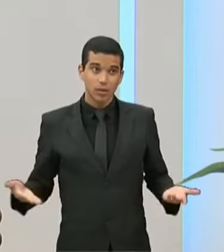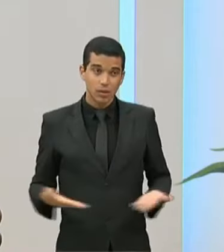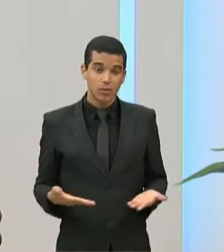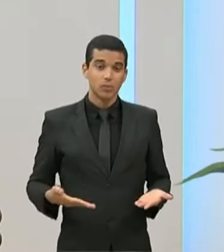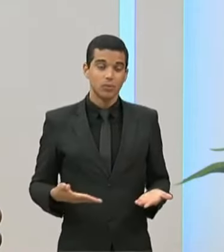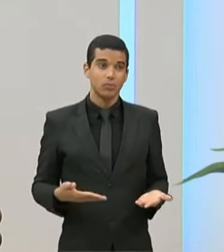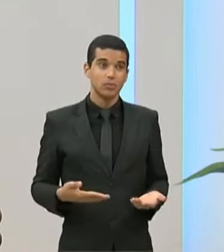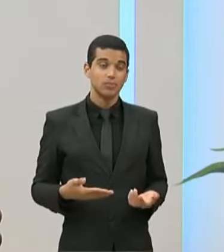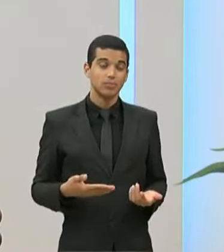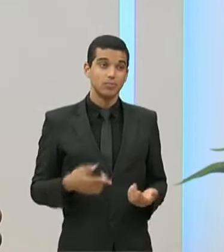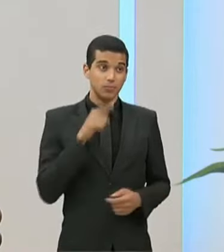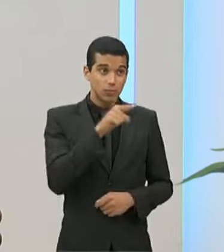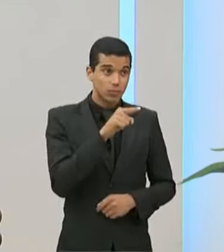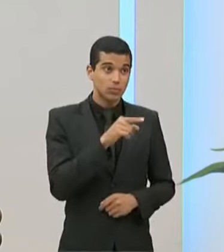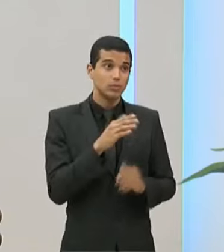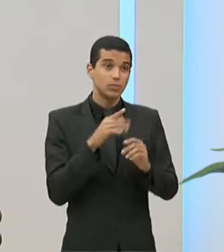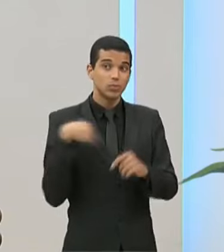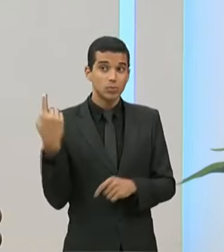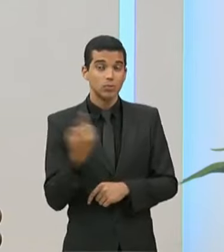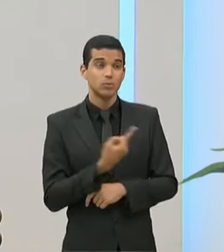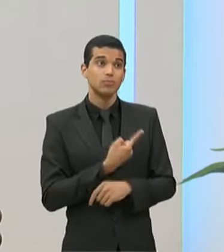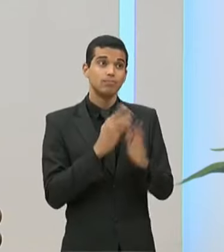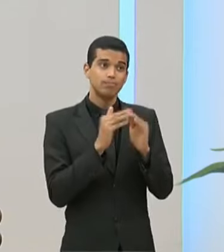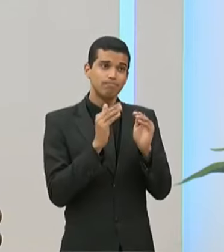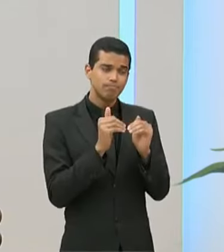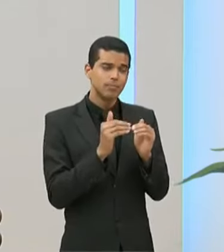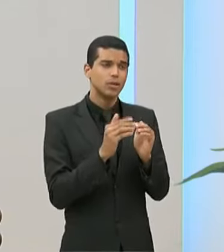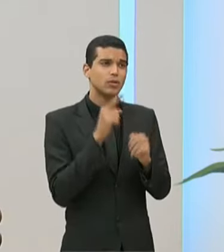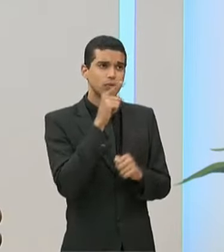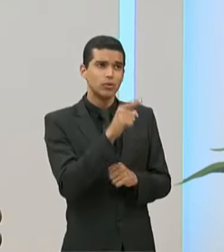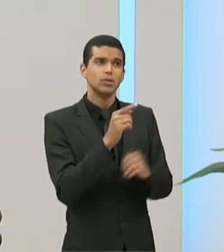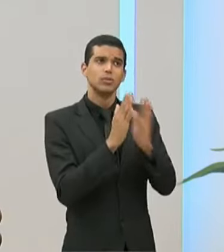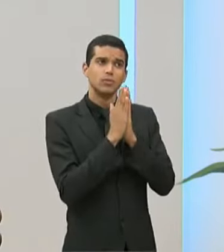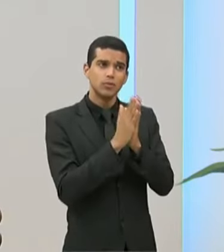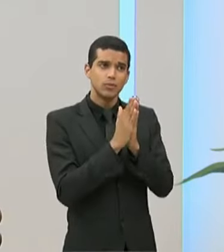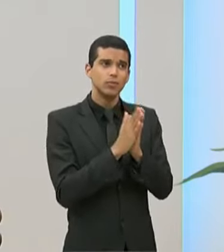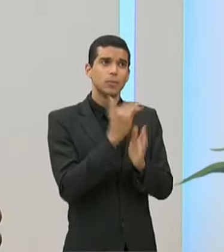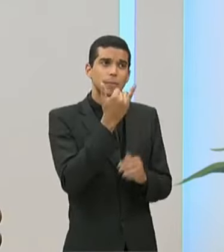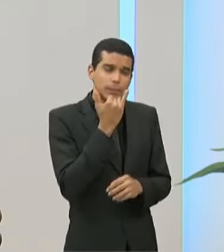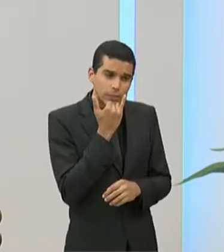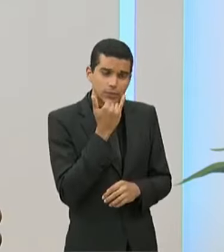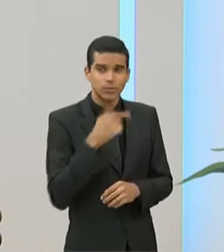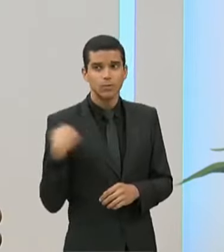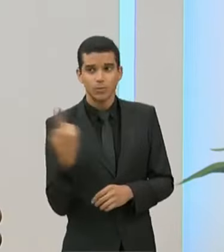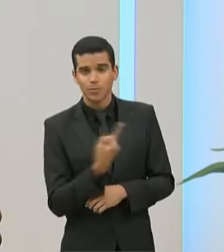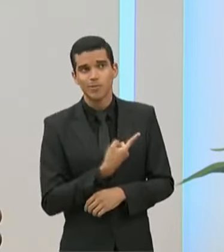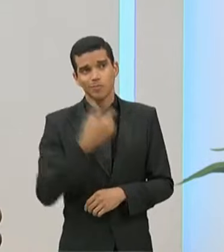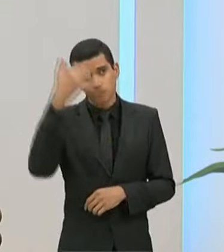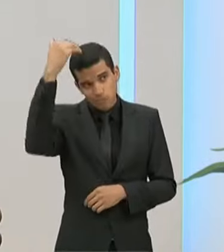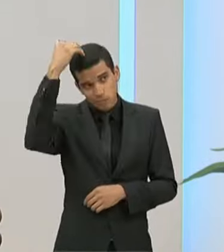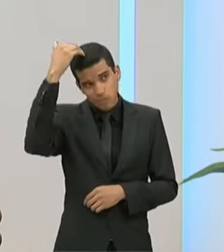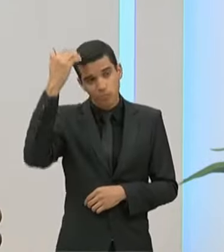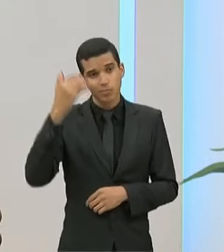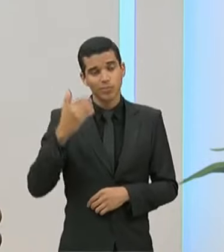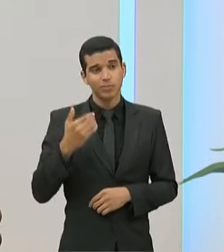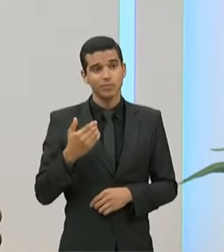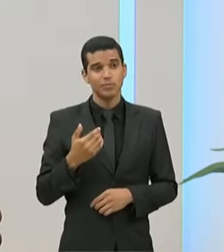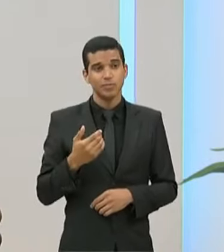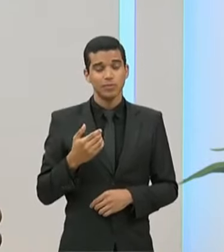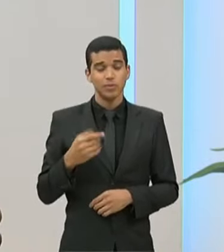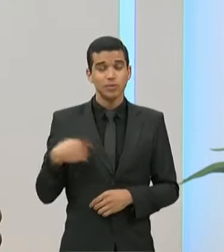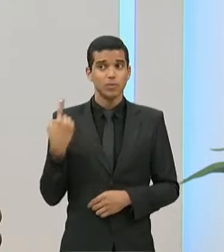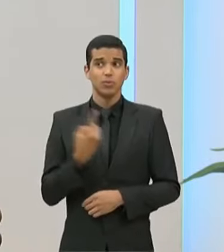Te fizeram mal agora, pois rogamos-te que perdoes a transgressão dos servos do